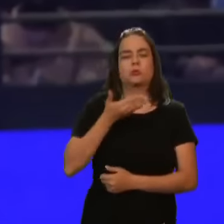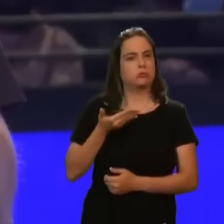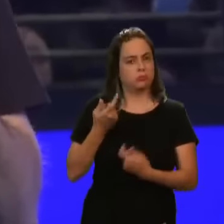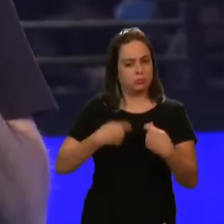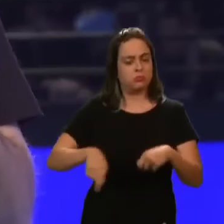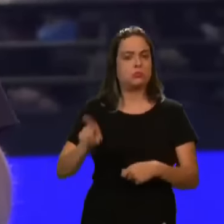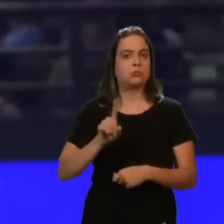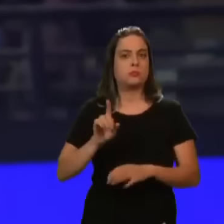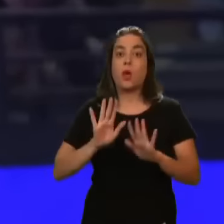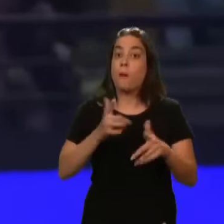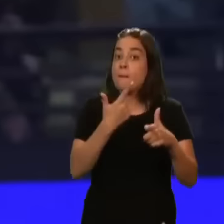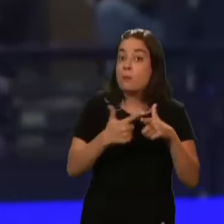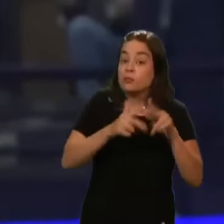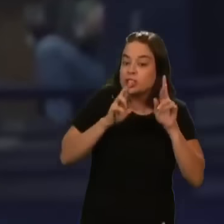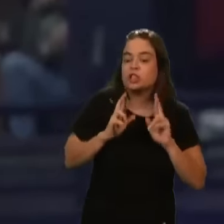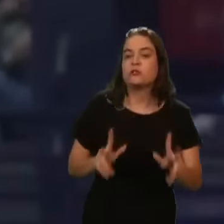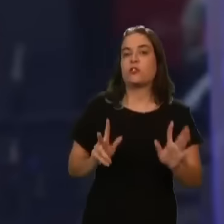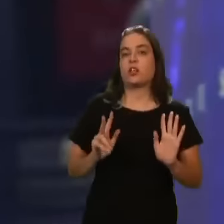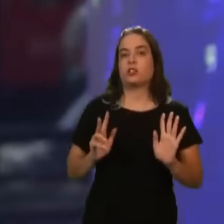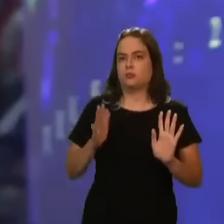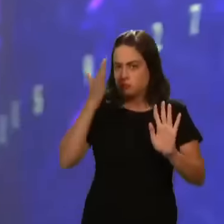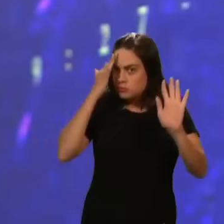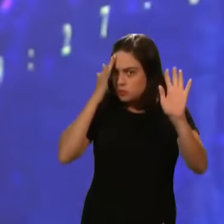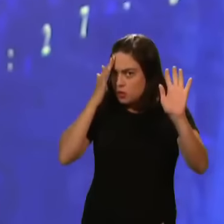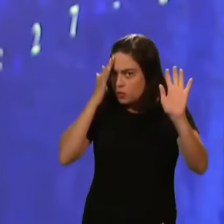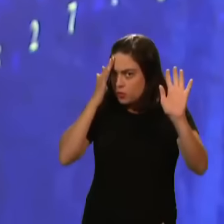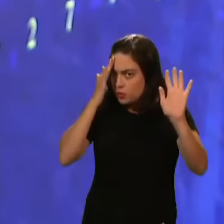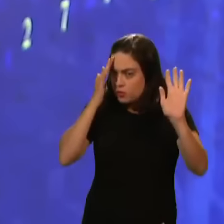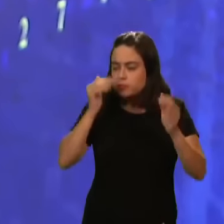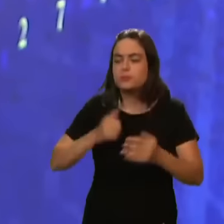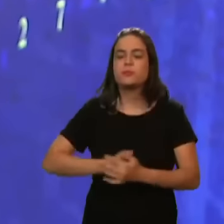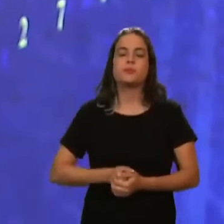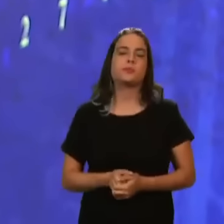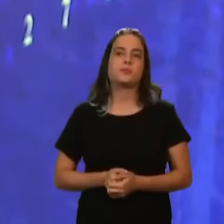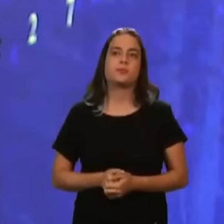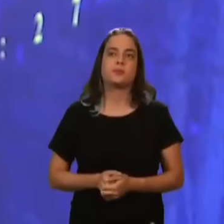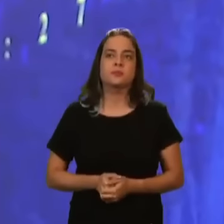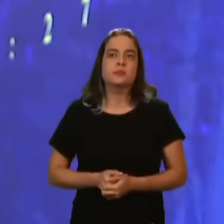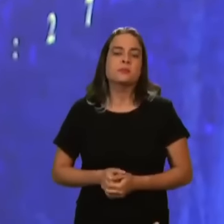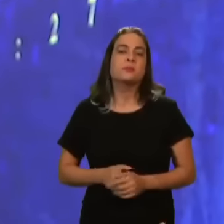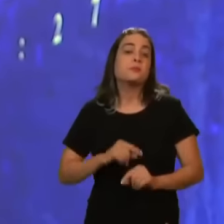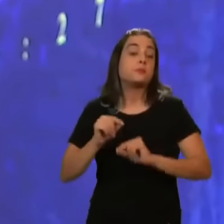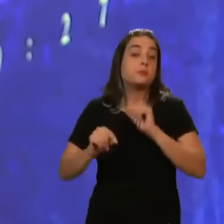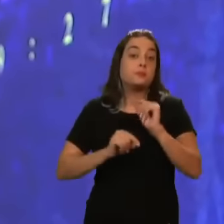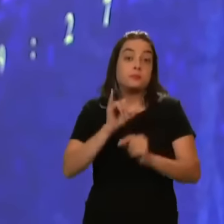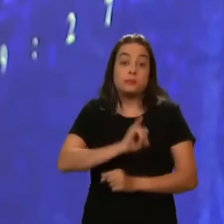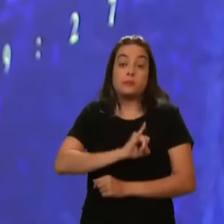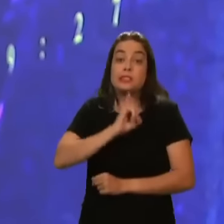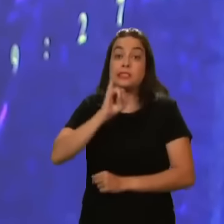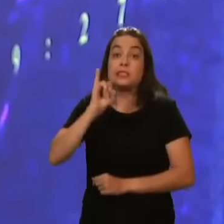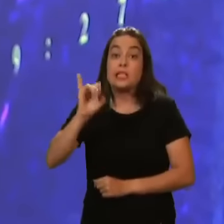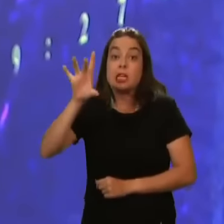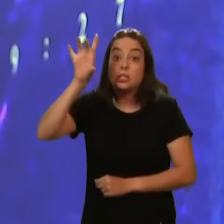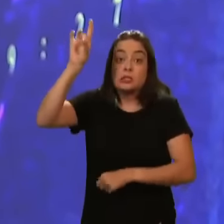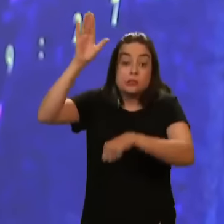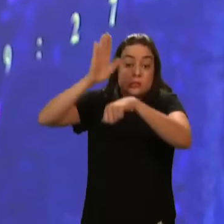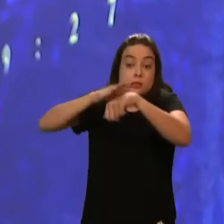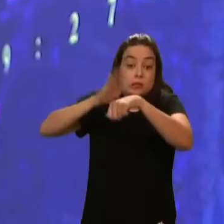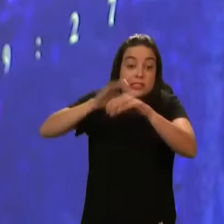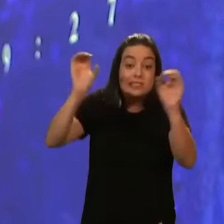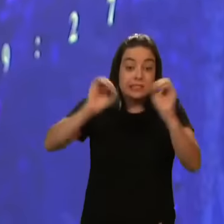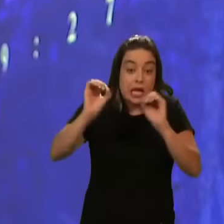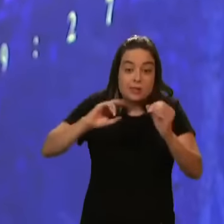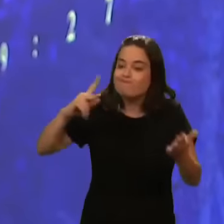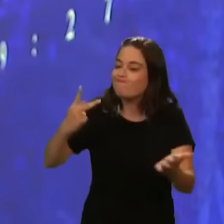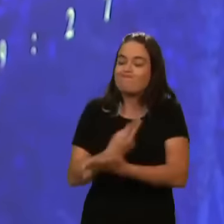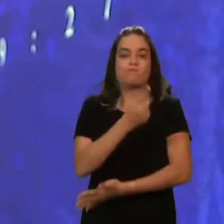Não é esse tipo de problema que nós vamos orar aqui não. Quem entendeu? É aquele negócio que, se Deus não puser a mão, não vai acontecer. Quem